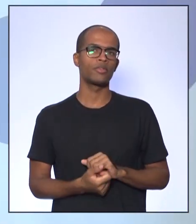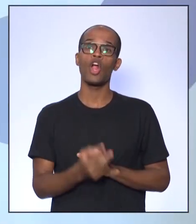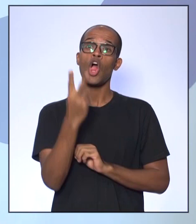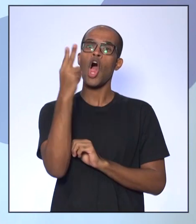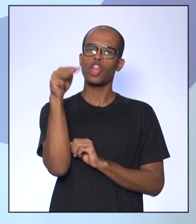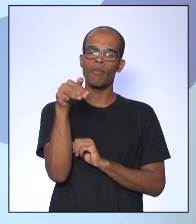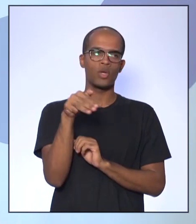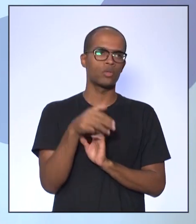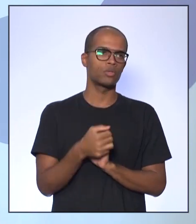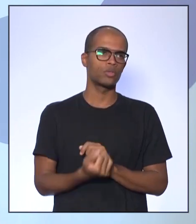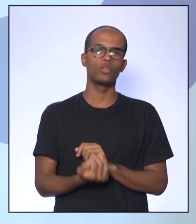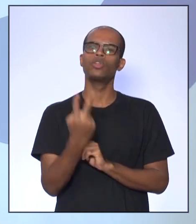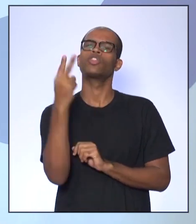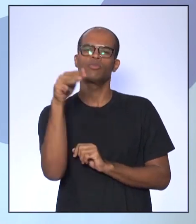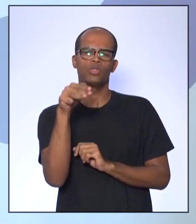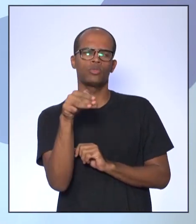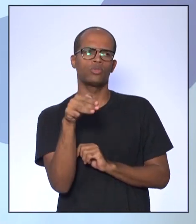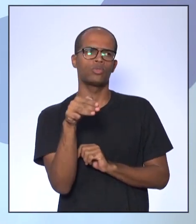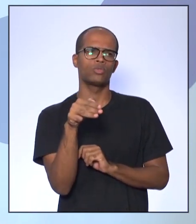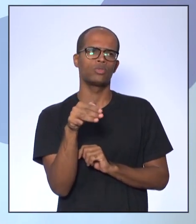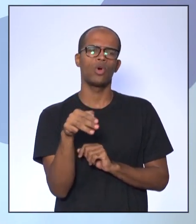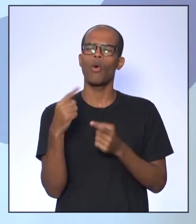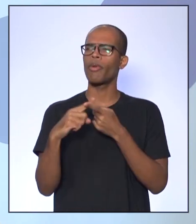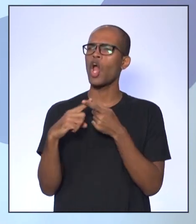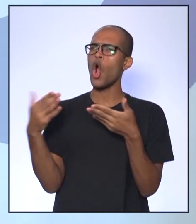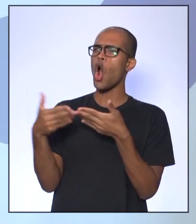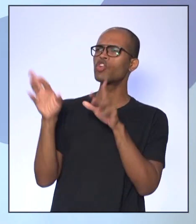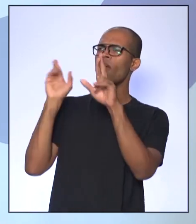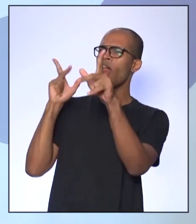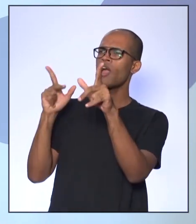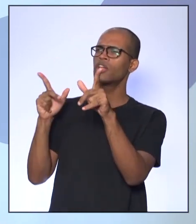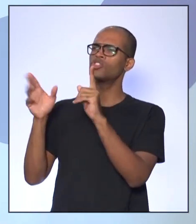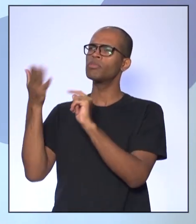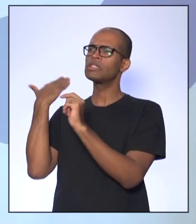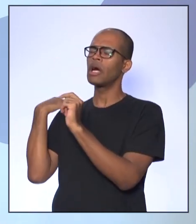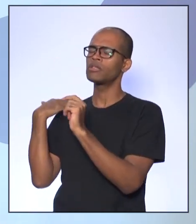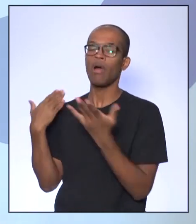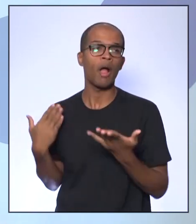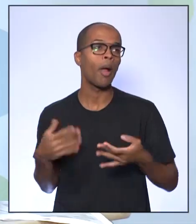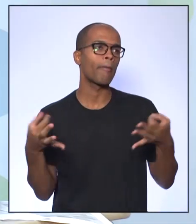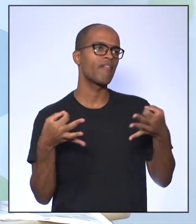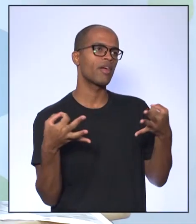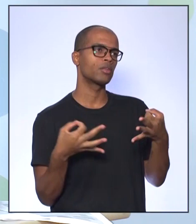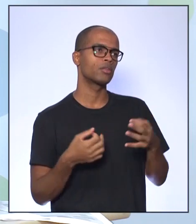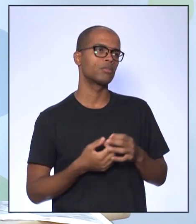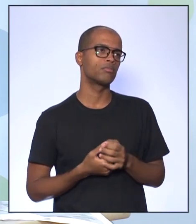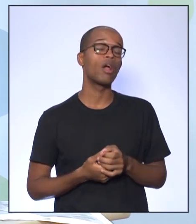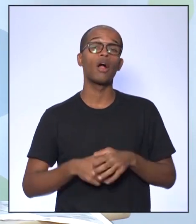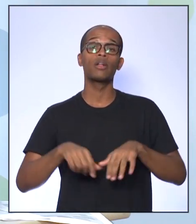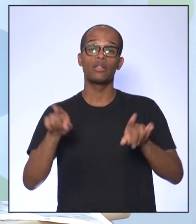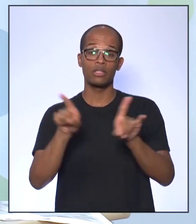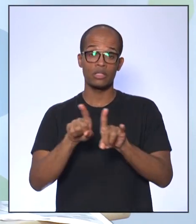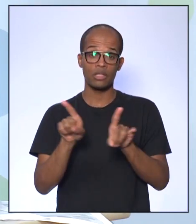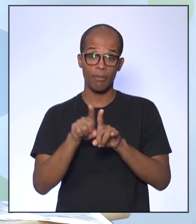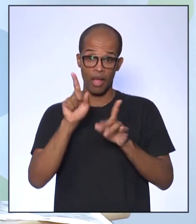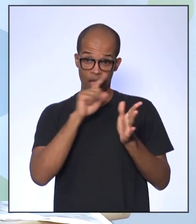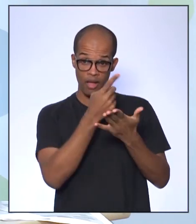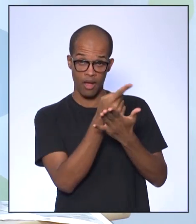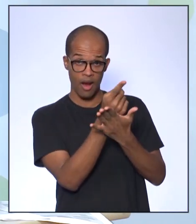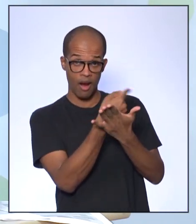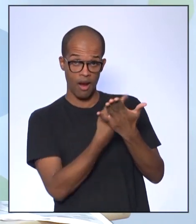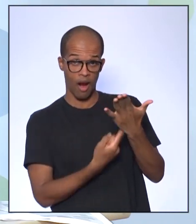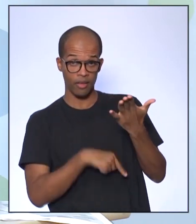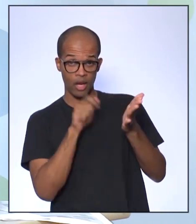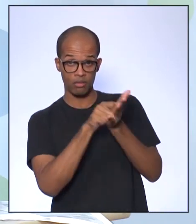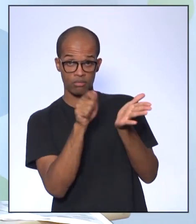2 minutinhos. 2 minutos? Porque eles vão ter que falar de alguma diferença, se é no dia de hoje ou de antigamente. Perfeito, então. E também, após escrever no caderno, nós